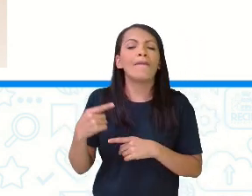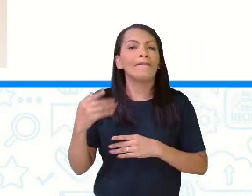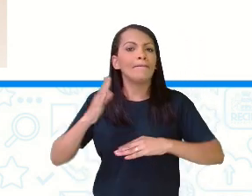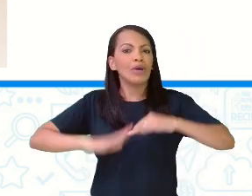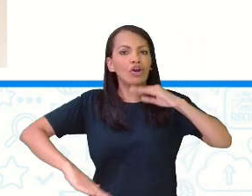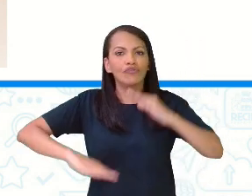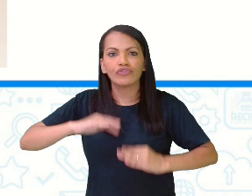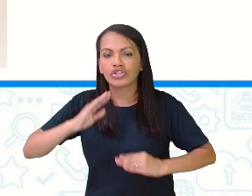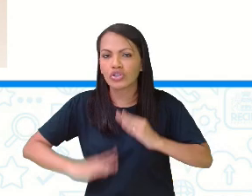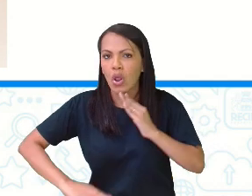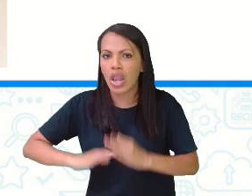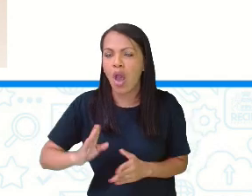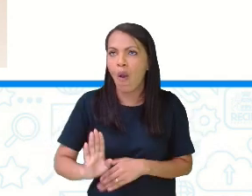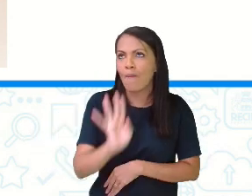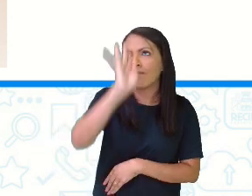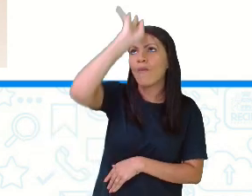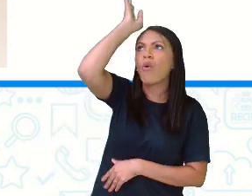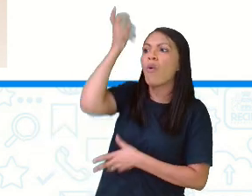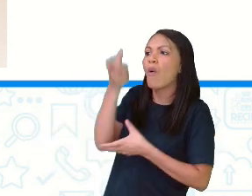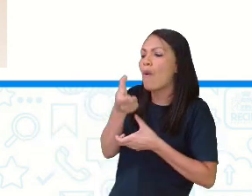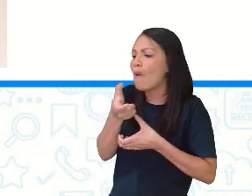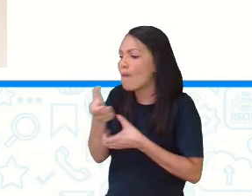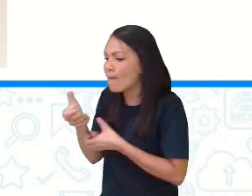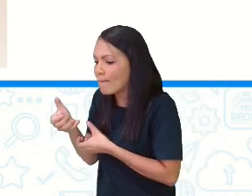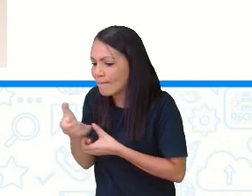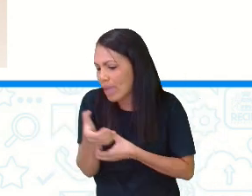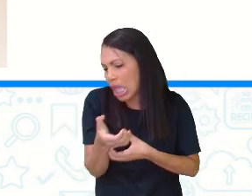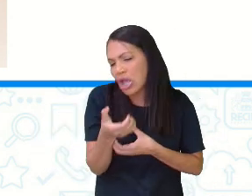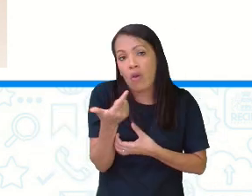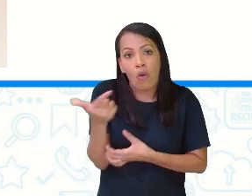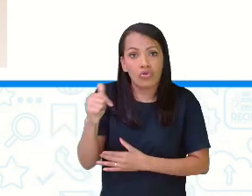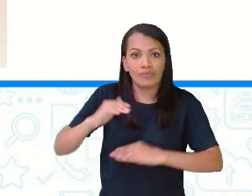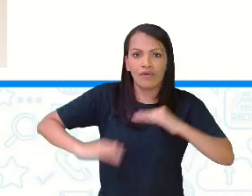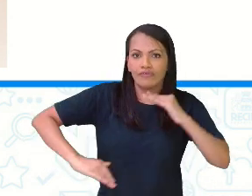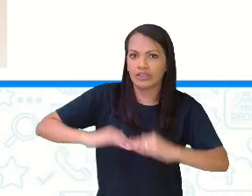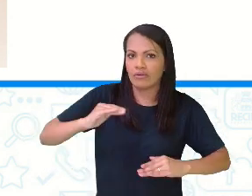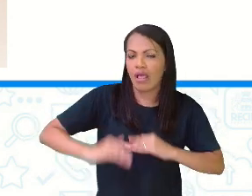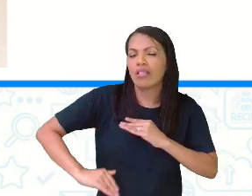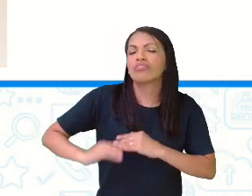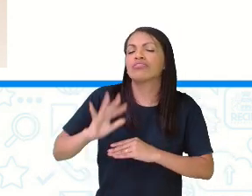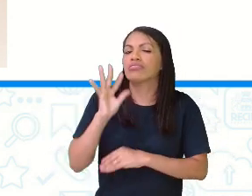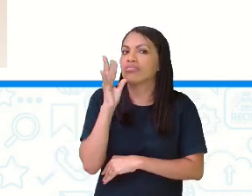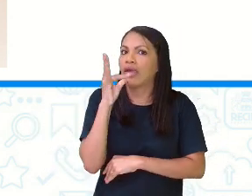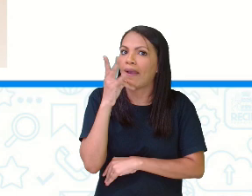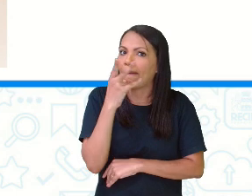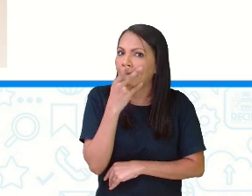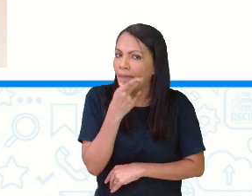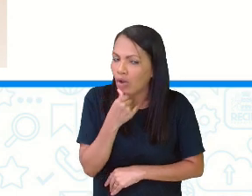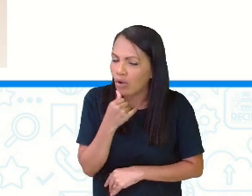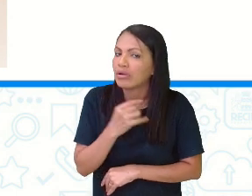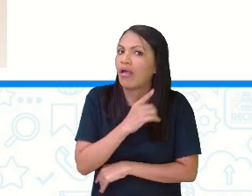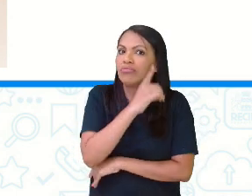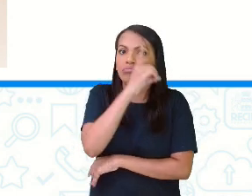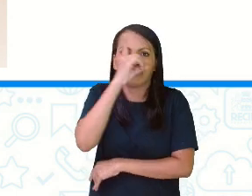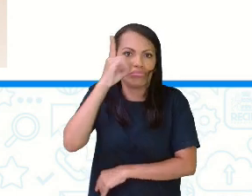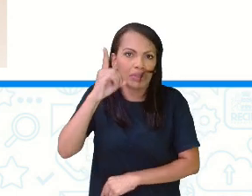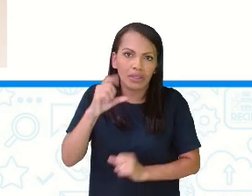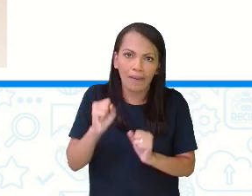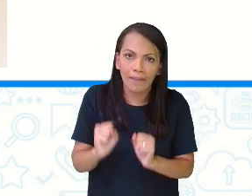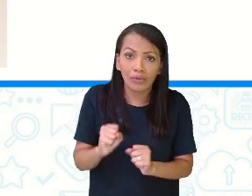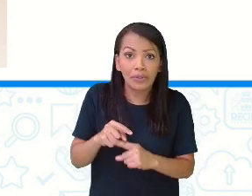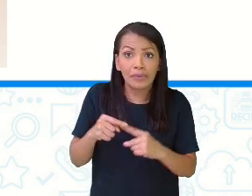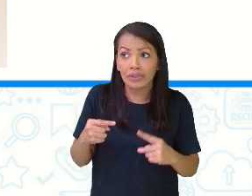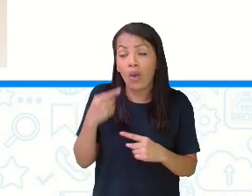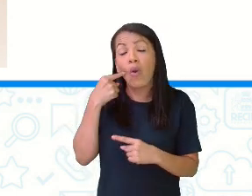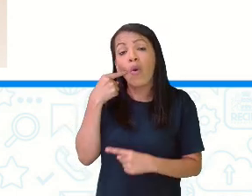até dias. Na Universidade de Tecnologia Nanyang, em Singapura, os testes são bastante avançados. Ali,